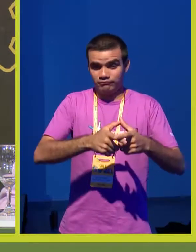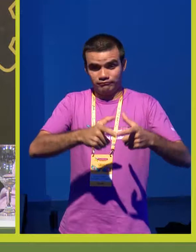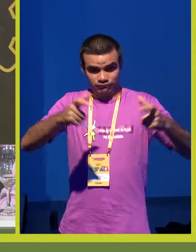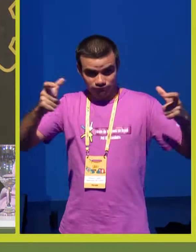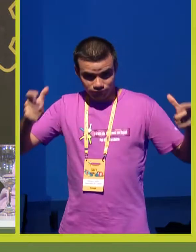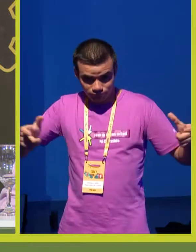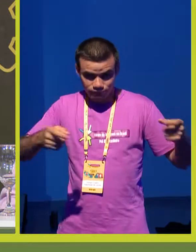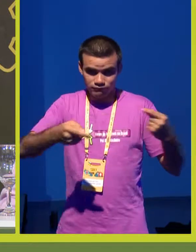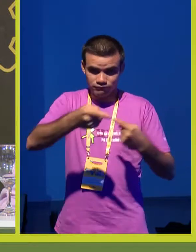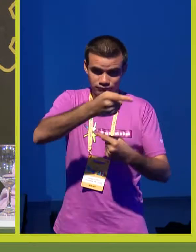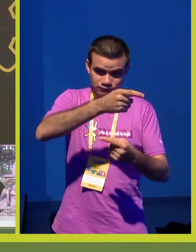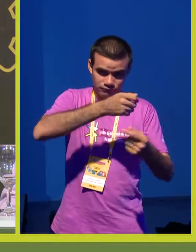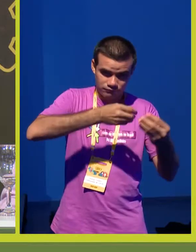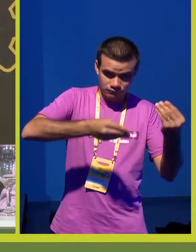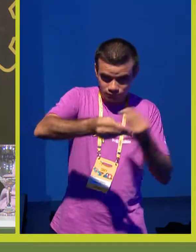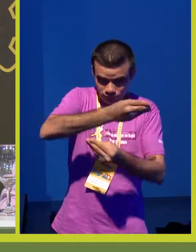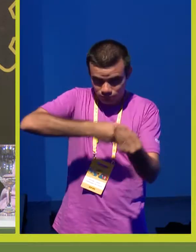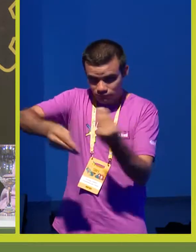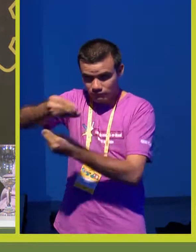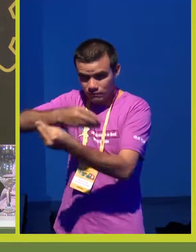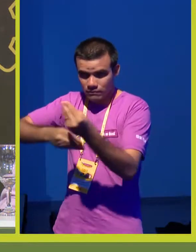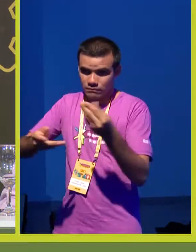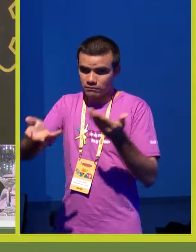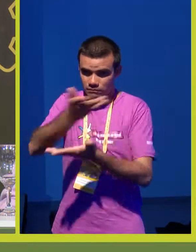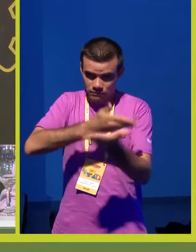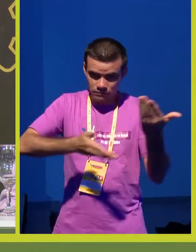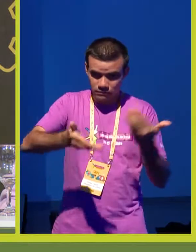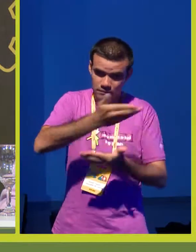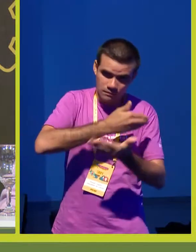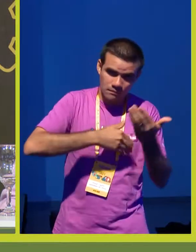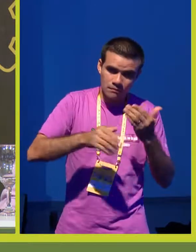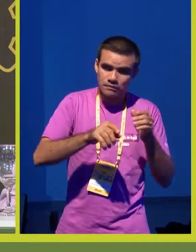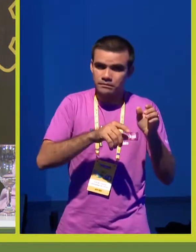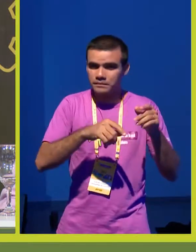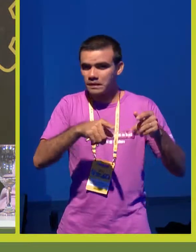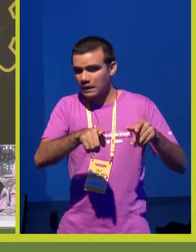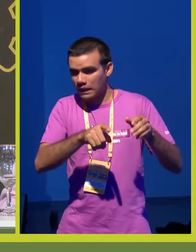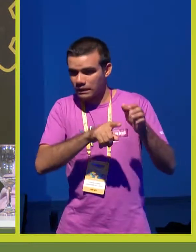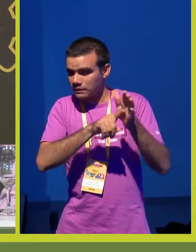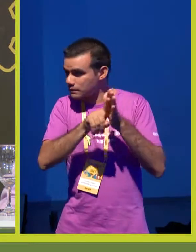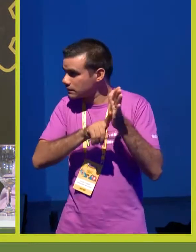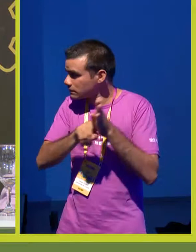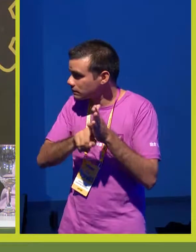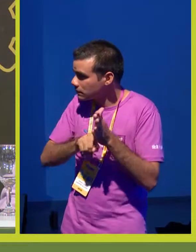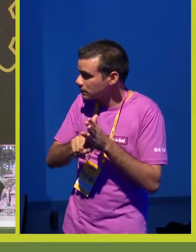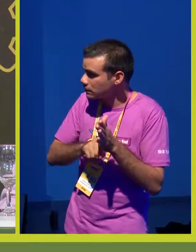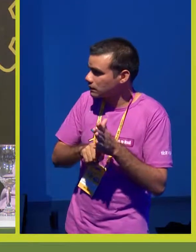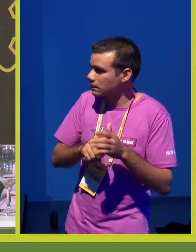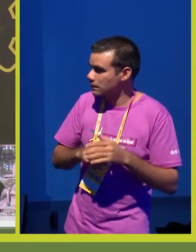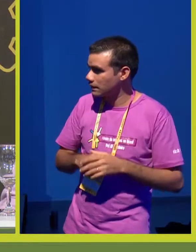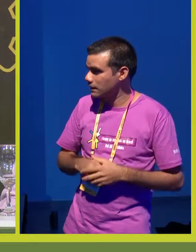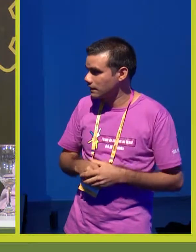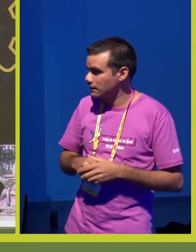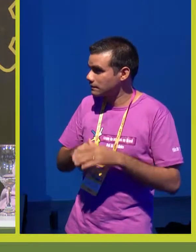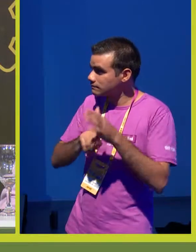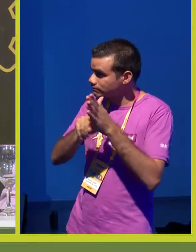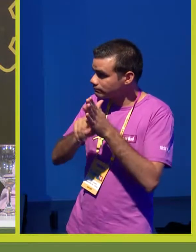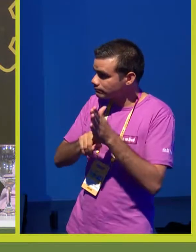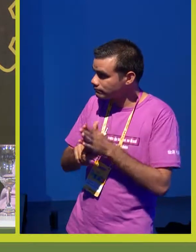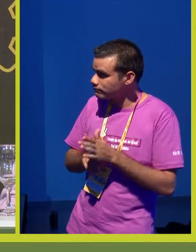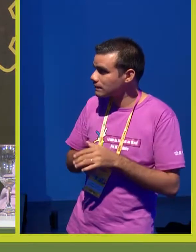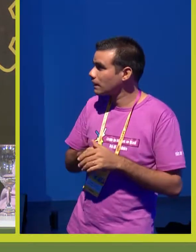integração e interoperação de bancos de dados, sem considerações sobre a necessidade específica de coleta e interoperação para uma investigação